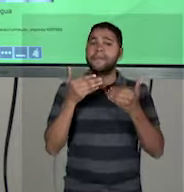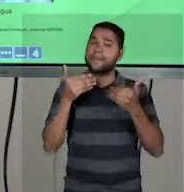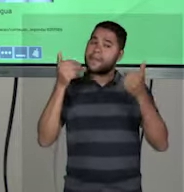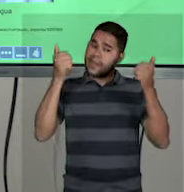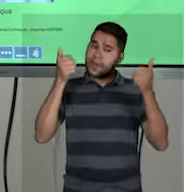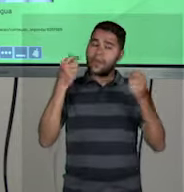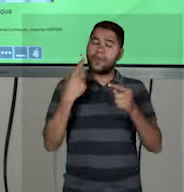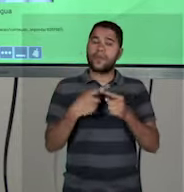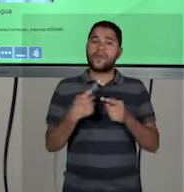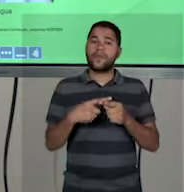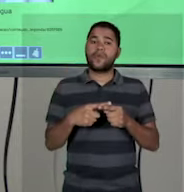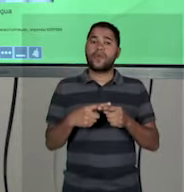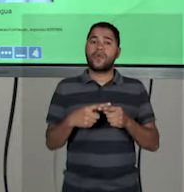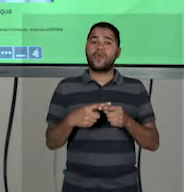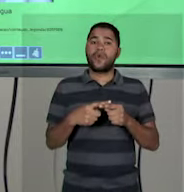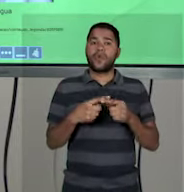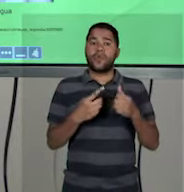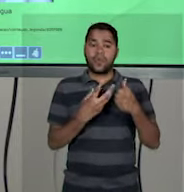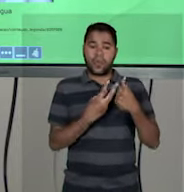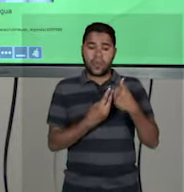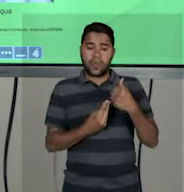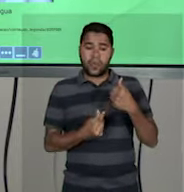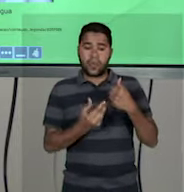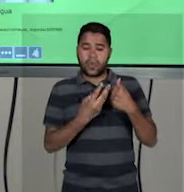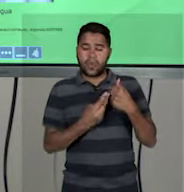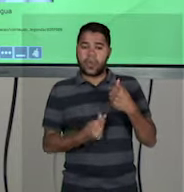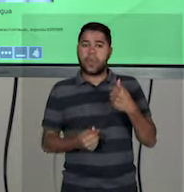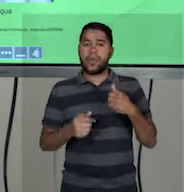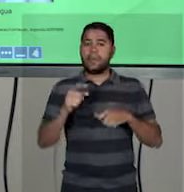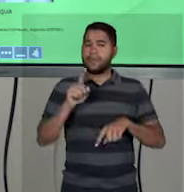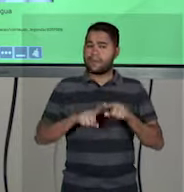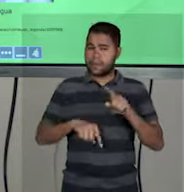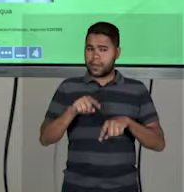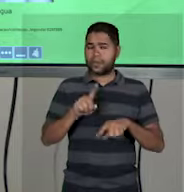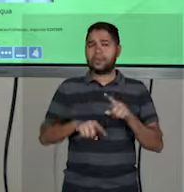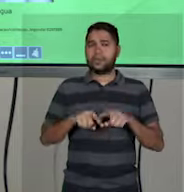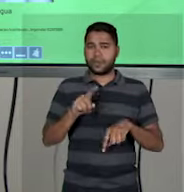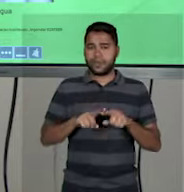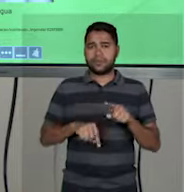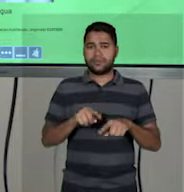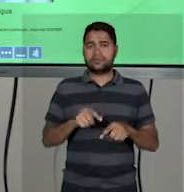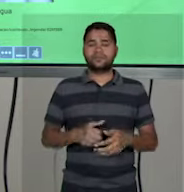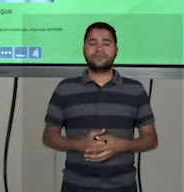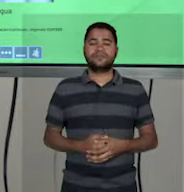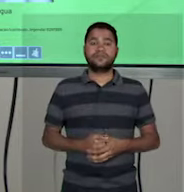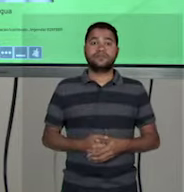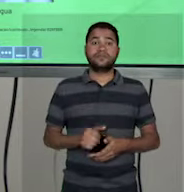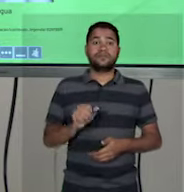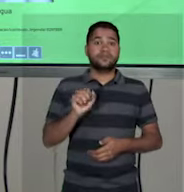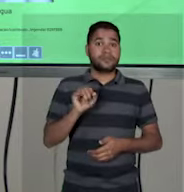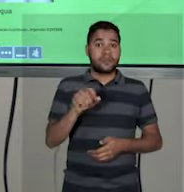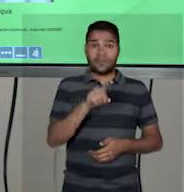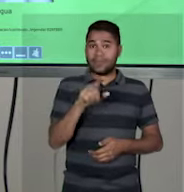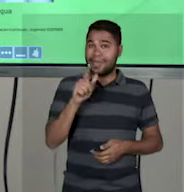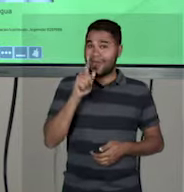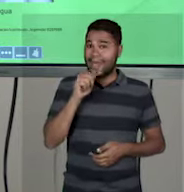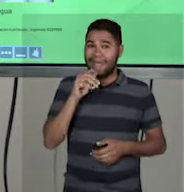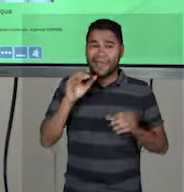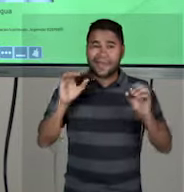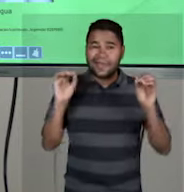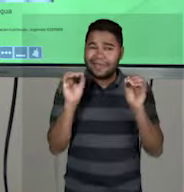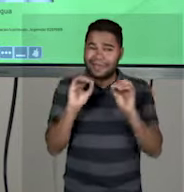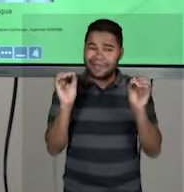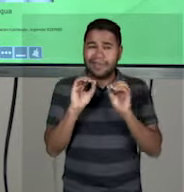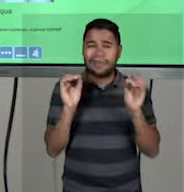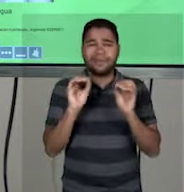você dilui esse material, essa excreta que vai ser eliminada. Se você não bebe água, você